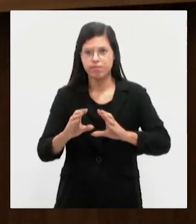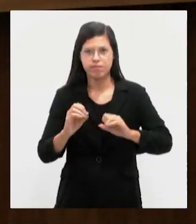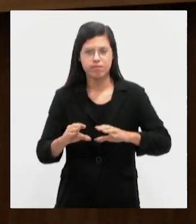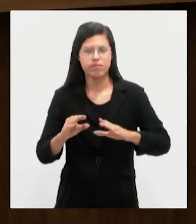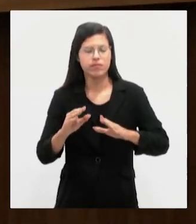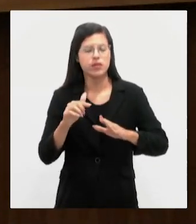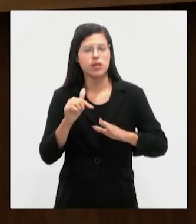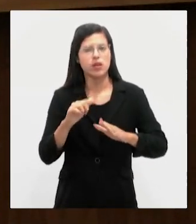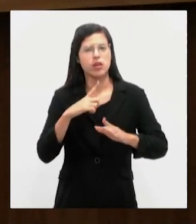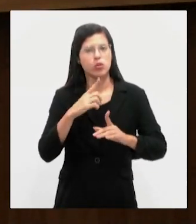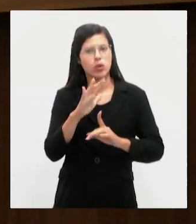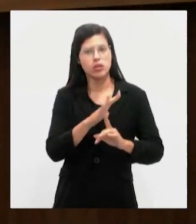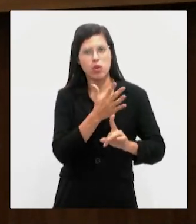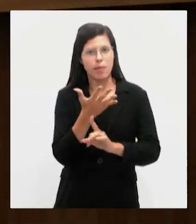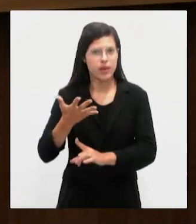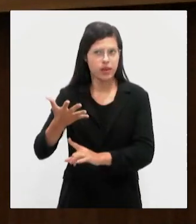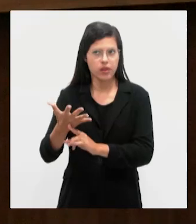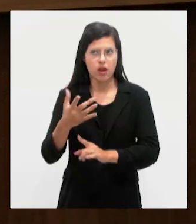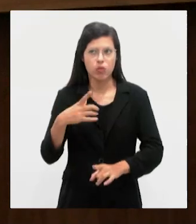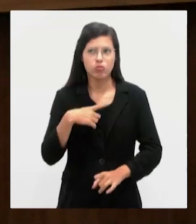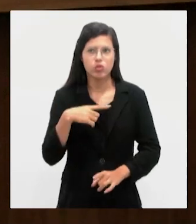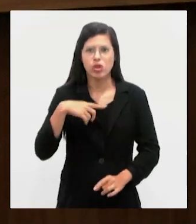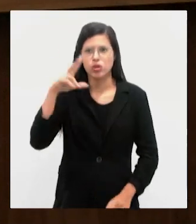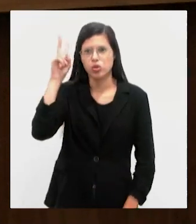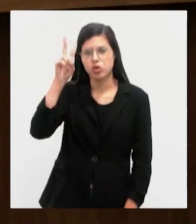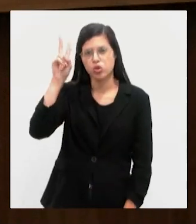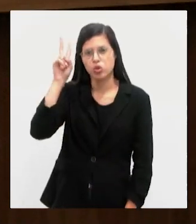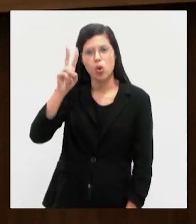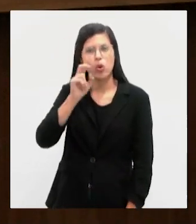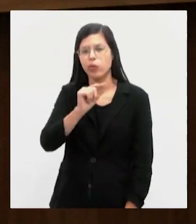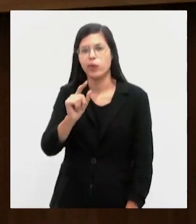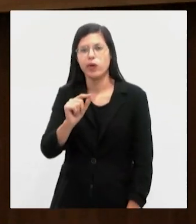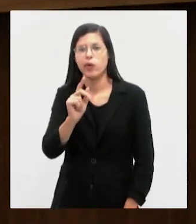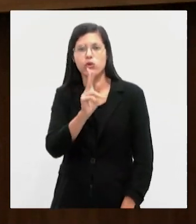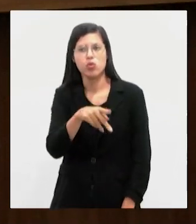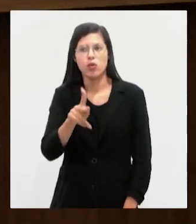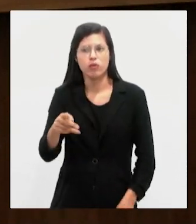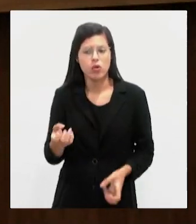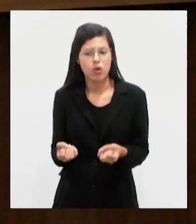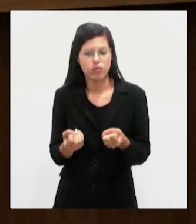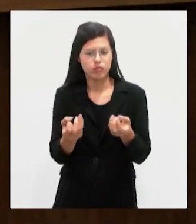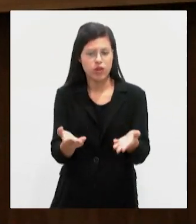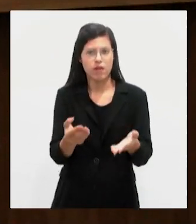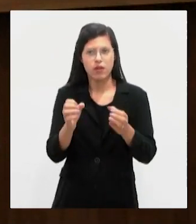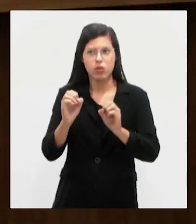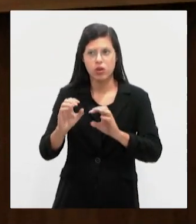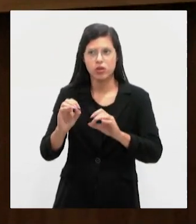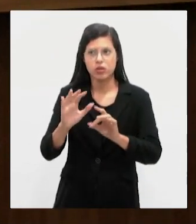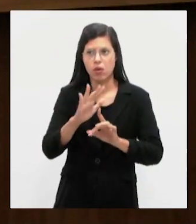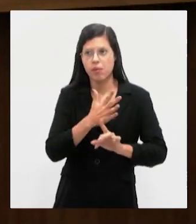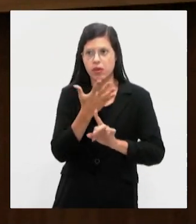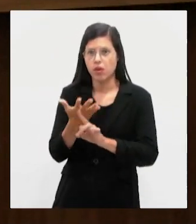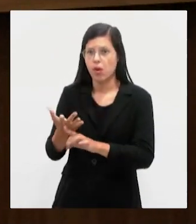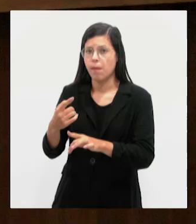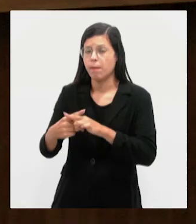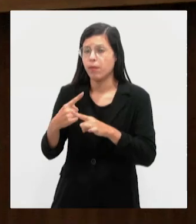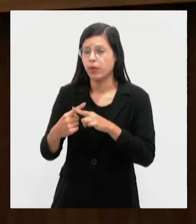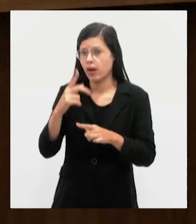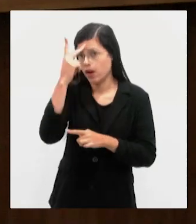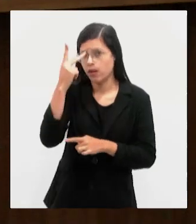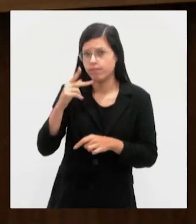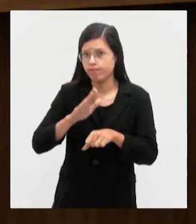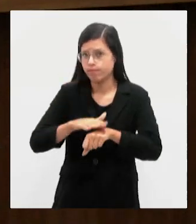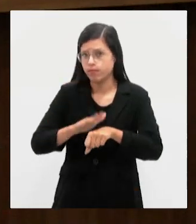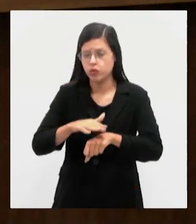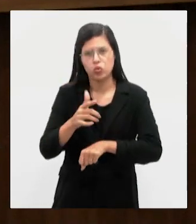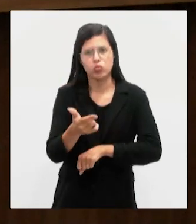deputado Luiz Paulo, a história do ovo e da galinha. Os professores não davam educação ambiental porque eles próprios não tinham essa